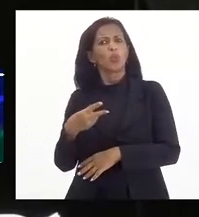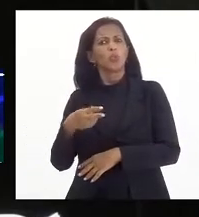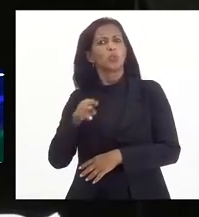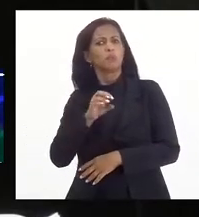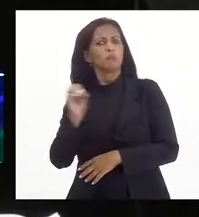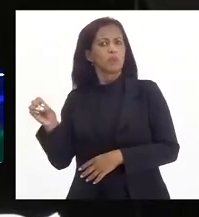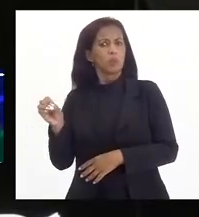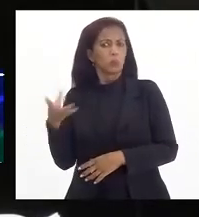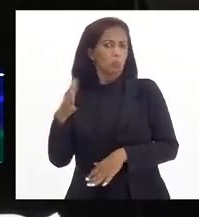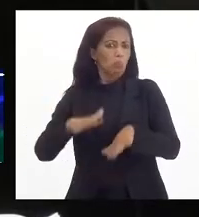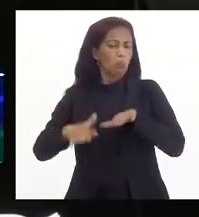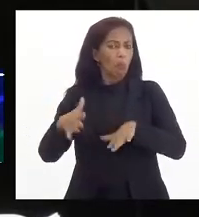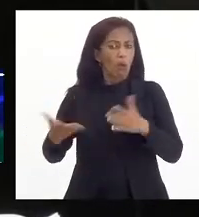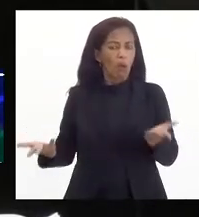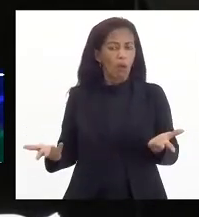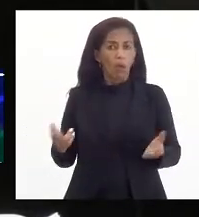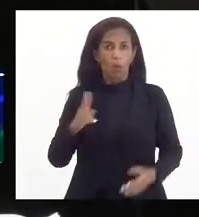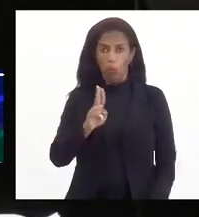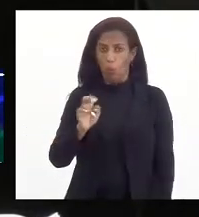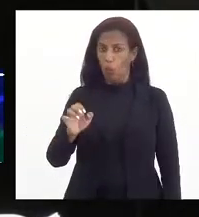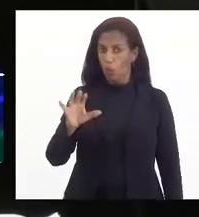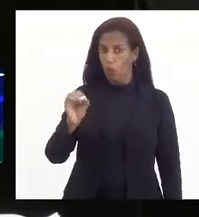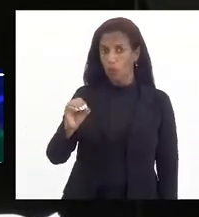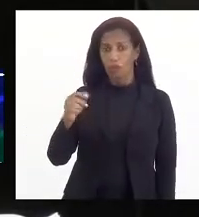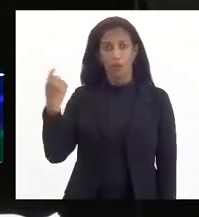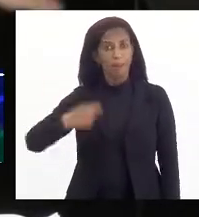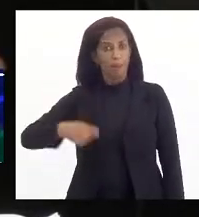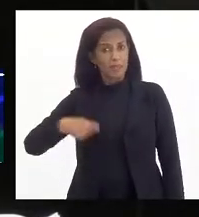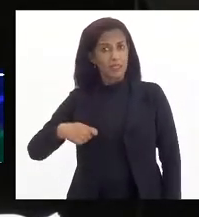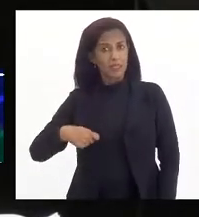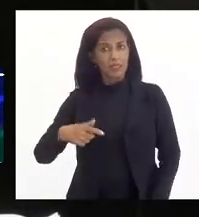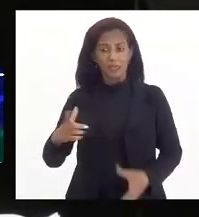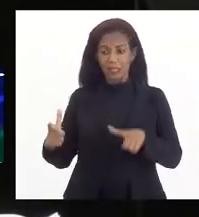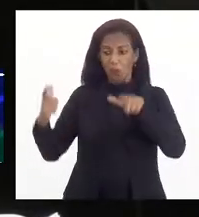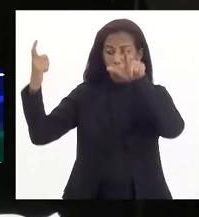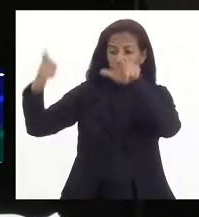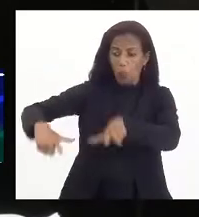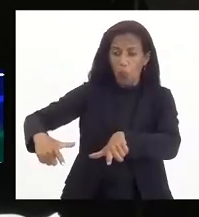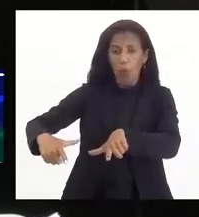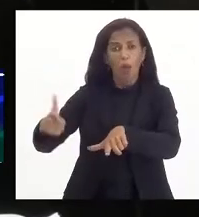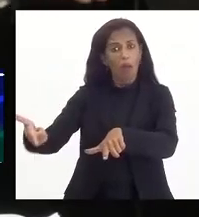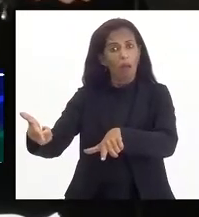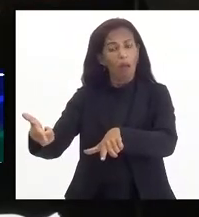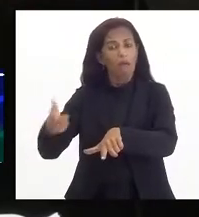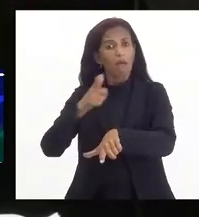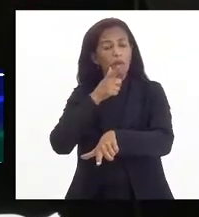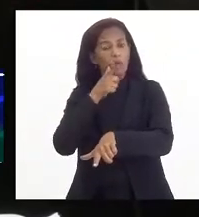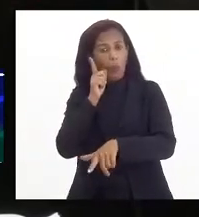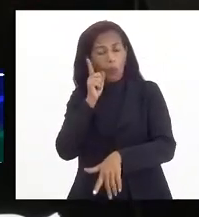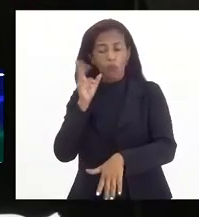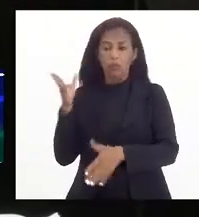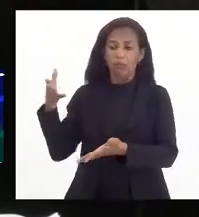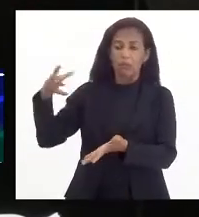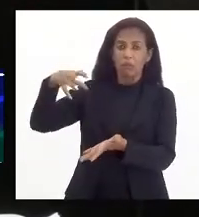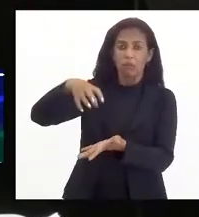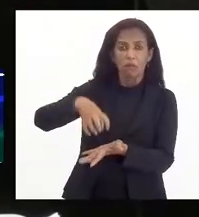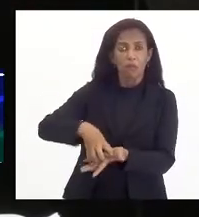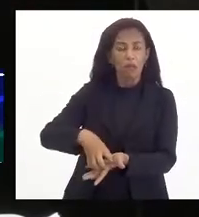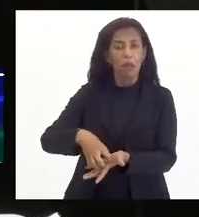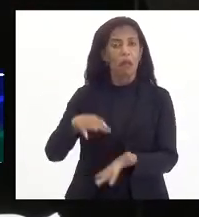alunos para o que o Enzo precisa é ter um Campos e foi colocar esse aqui nessa casa